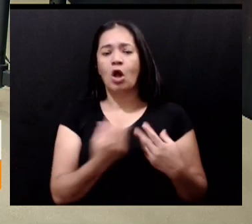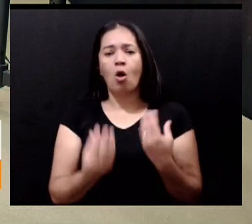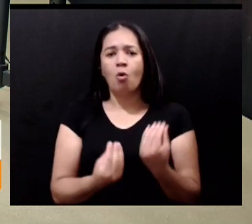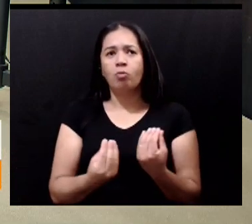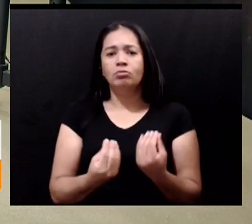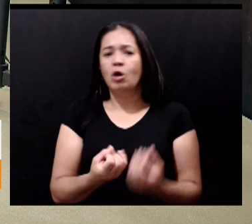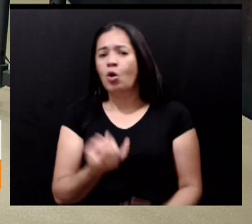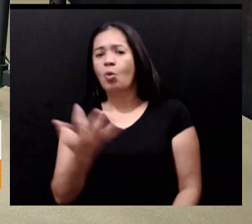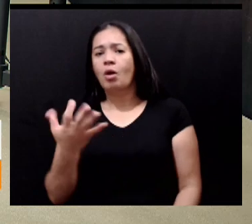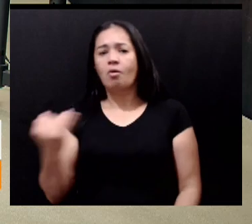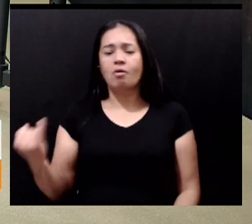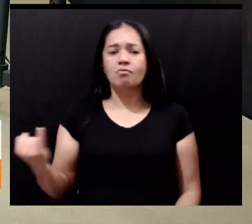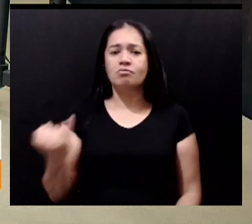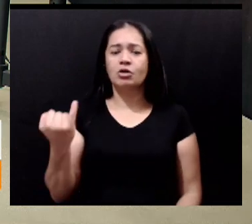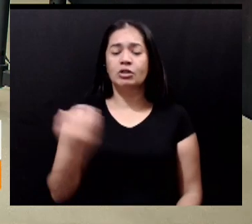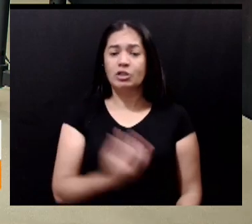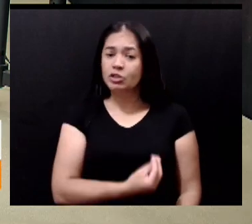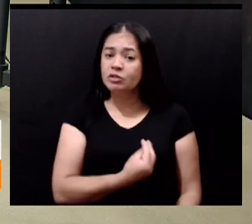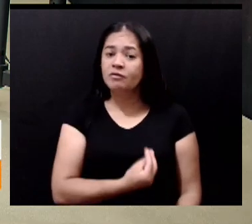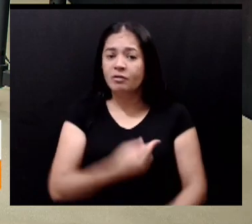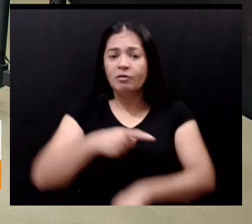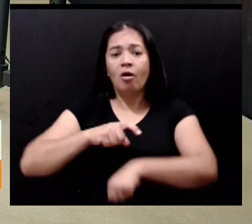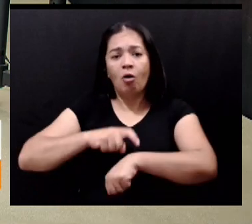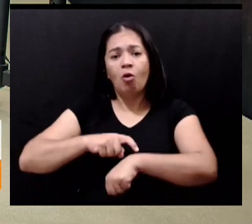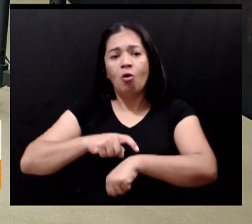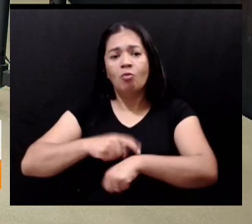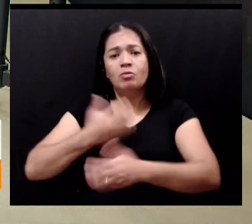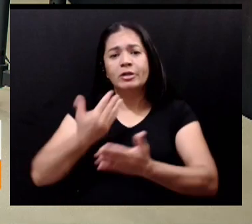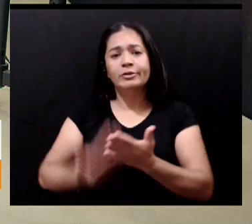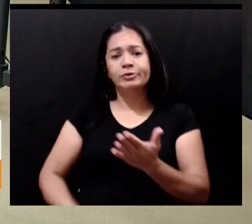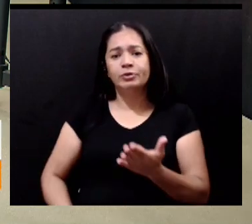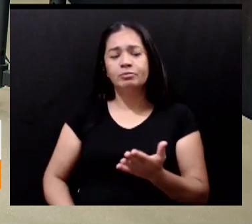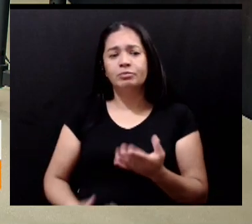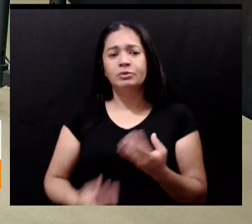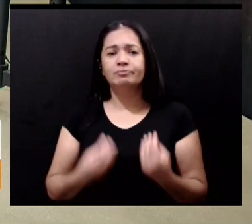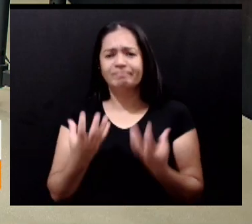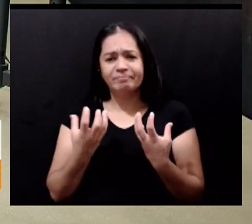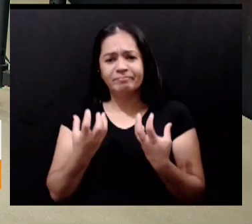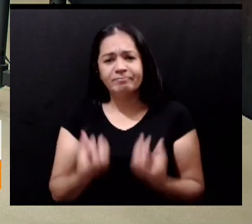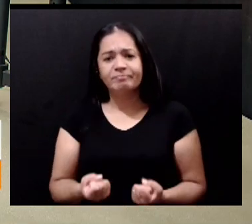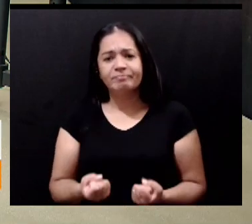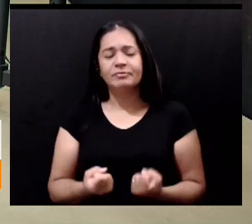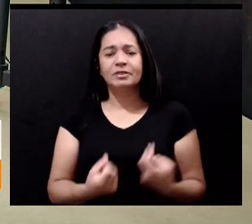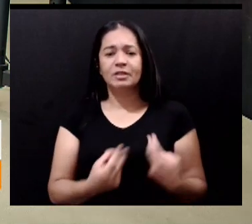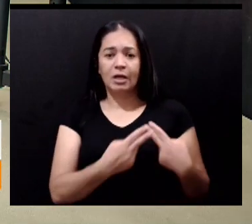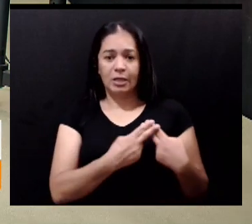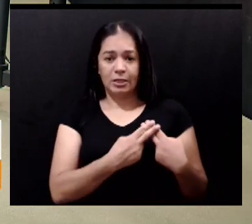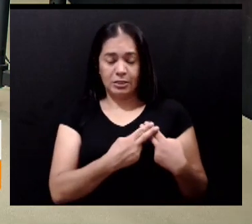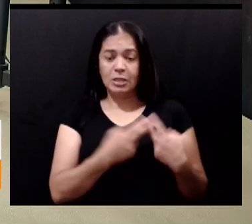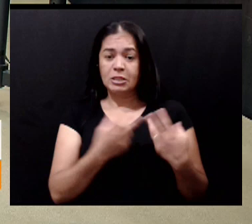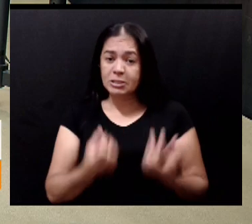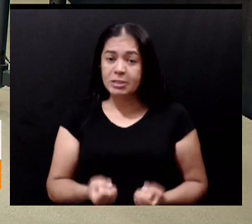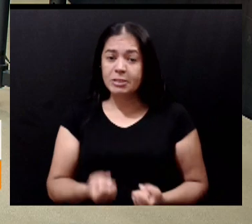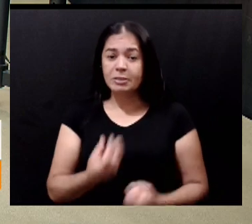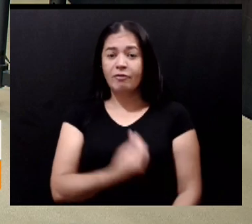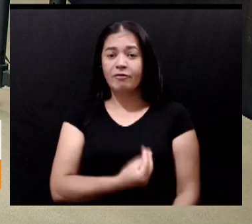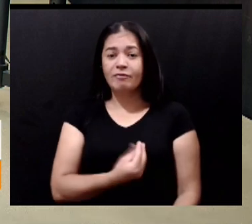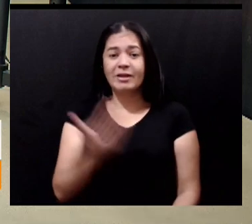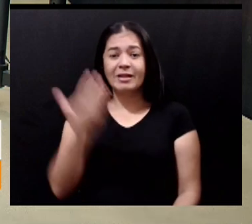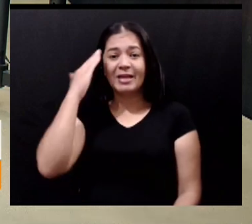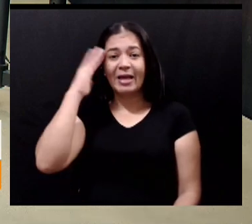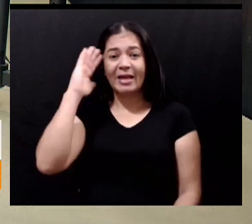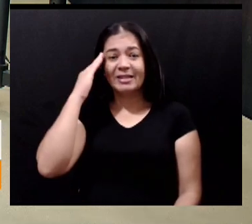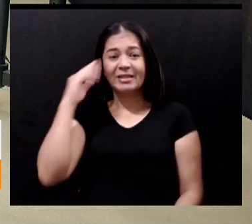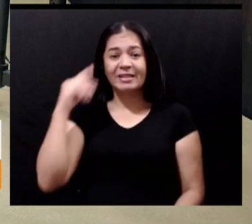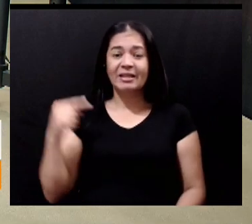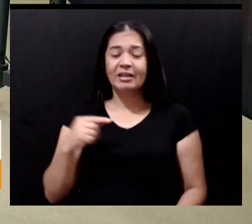se viver esse momento de perda, de aceitar o luto, viver o luto e entender que ele vai passar?